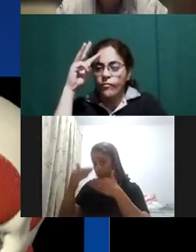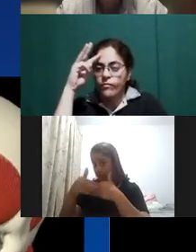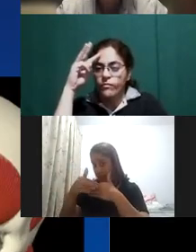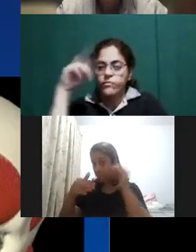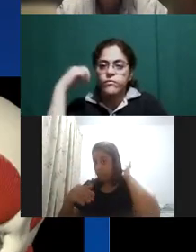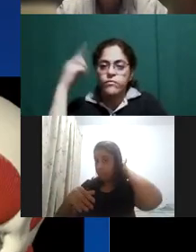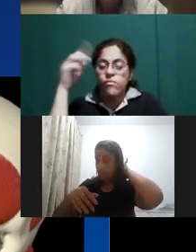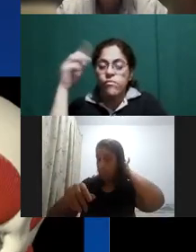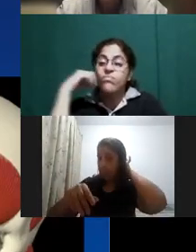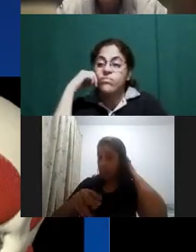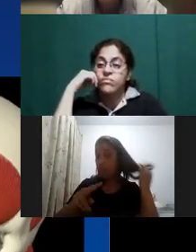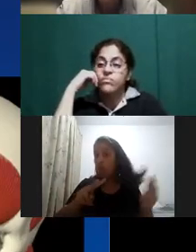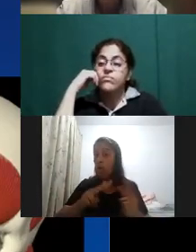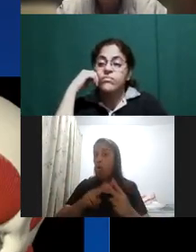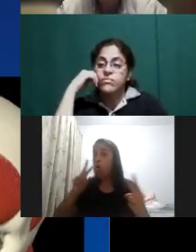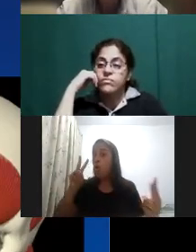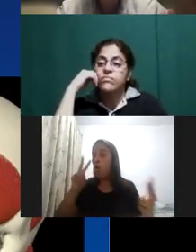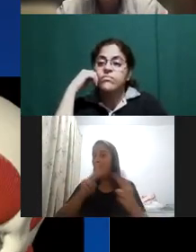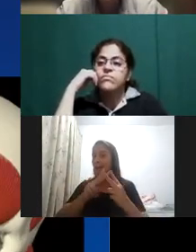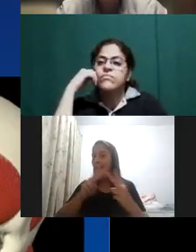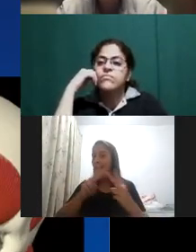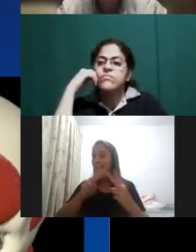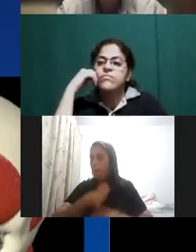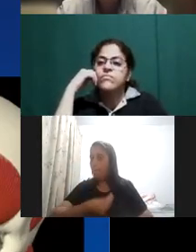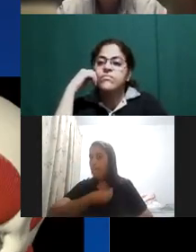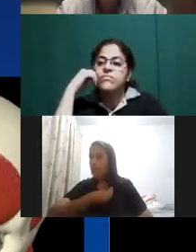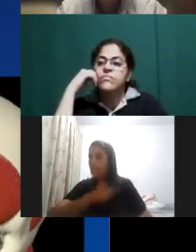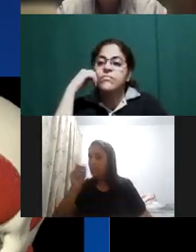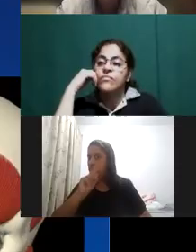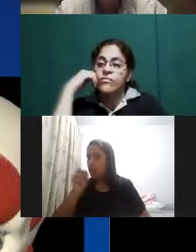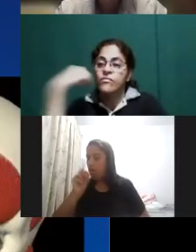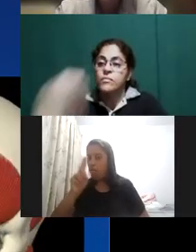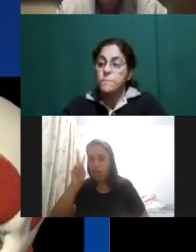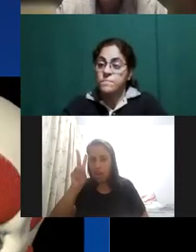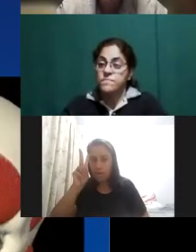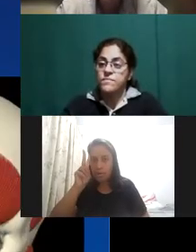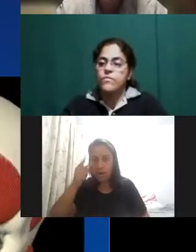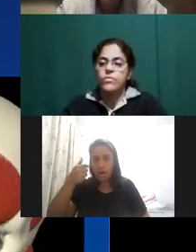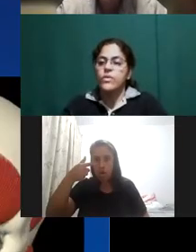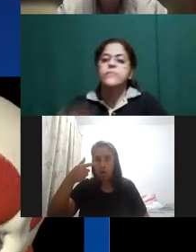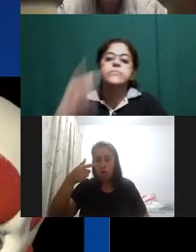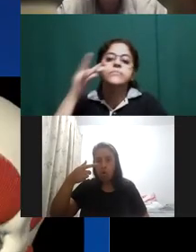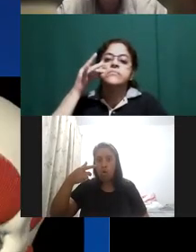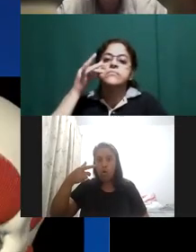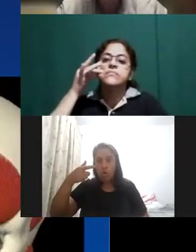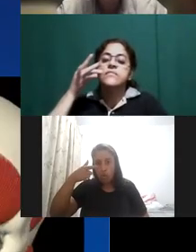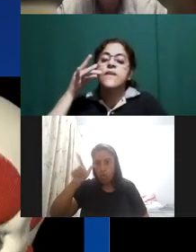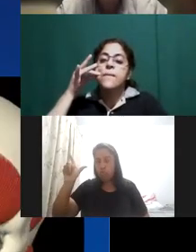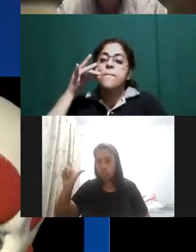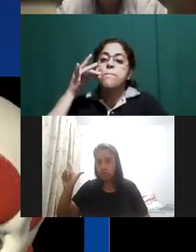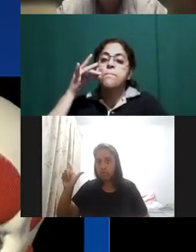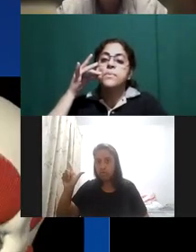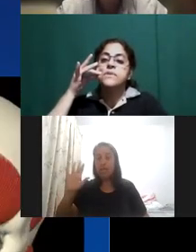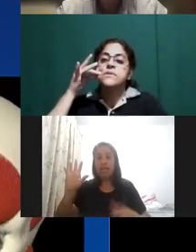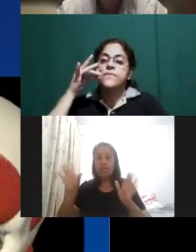A gente vai fazer uma avaliação online. Vai ser igual aquela daquela vez. Eu vou colocar a prova para vocês.